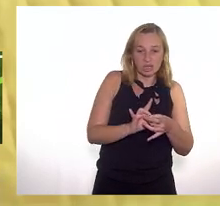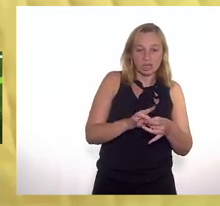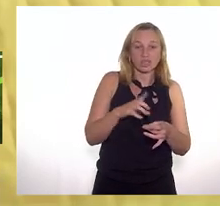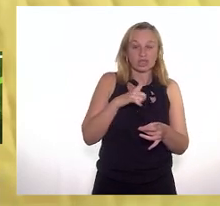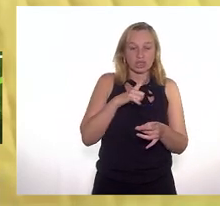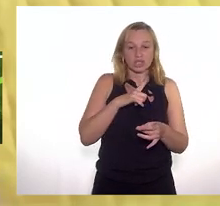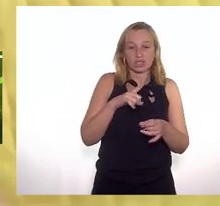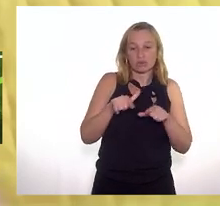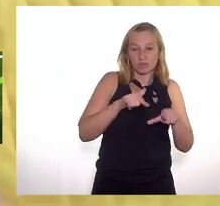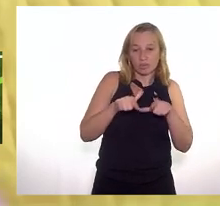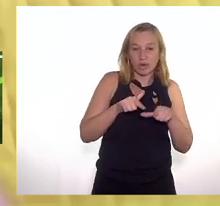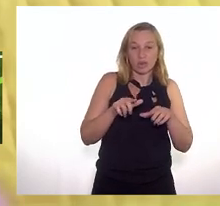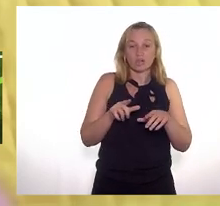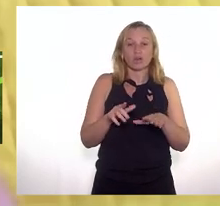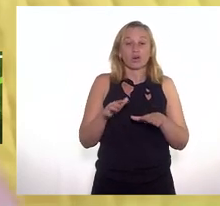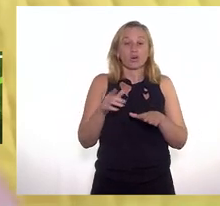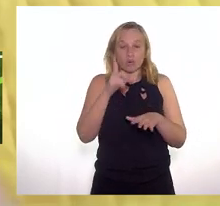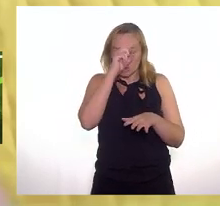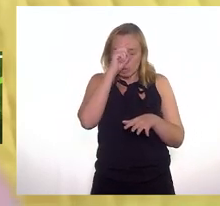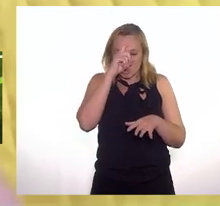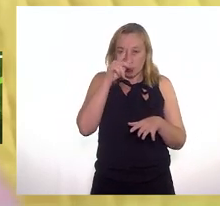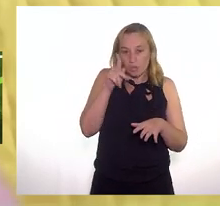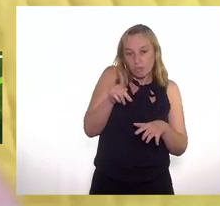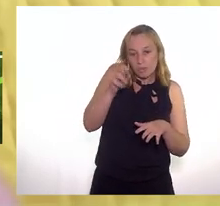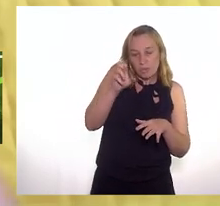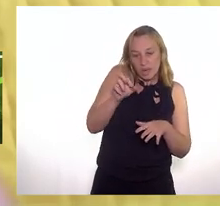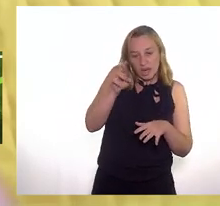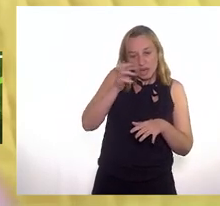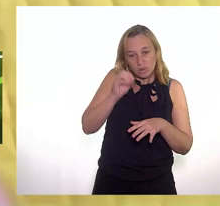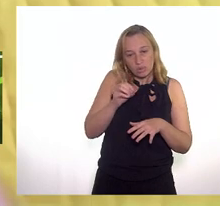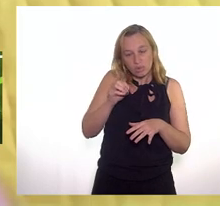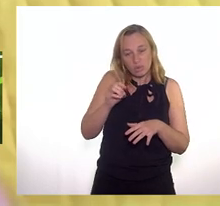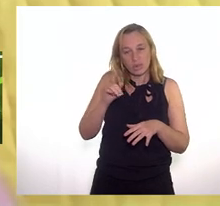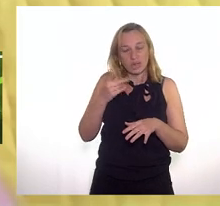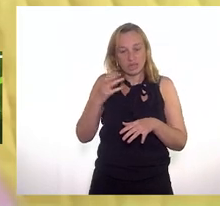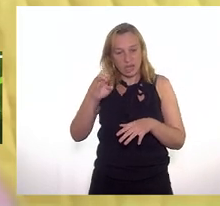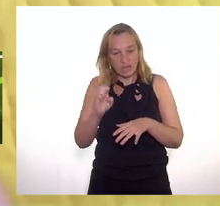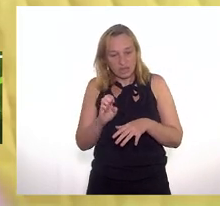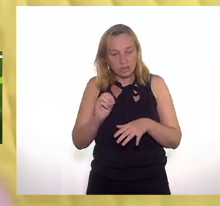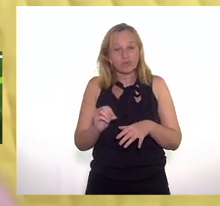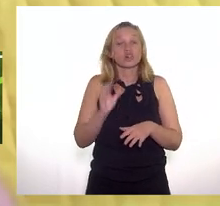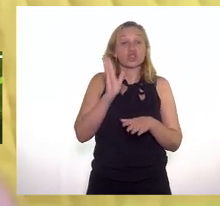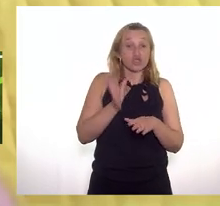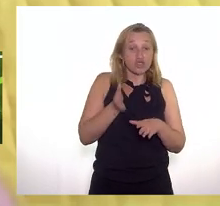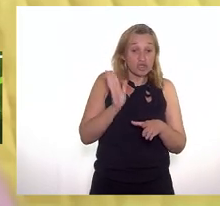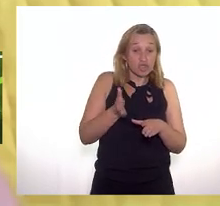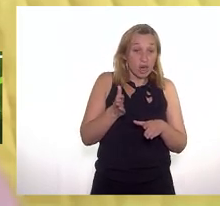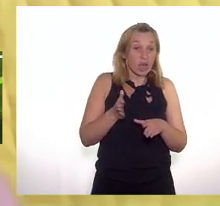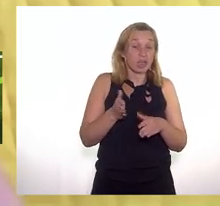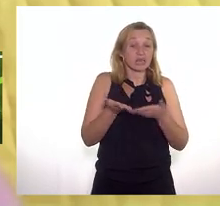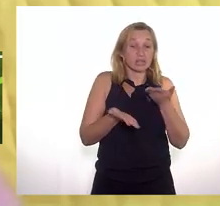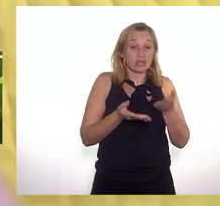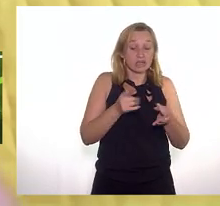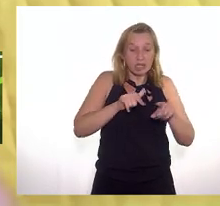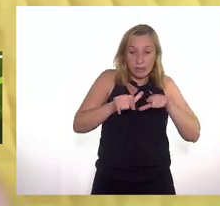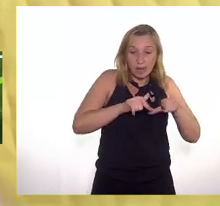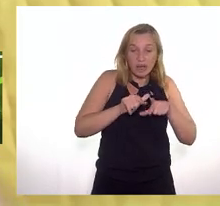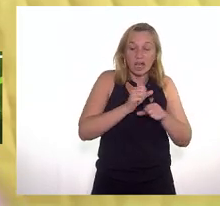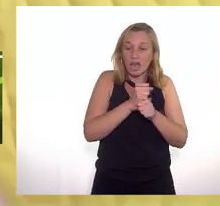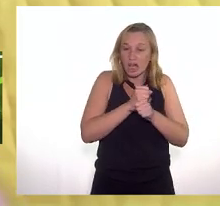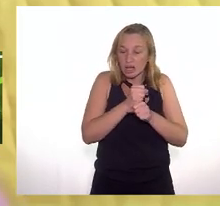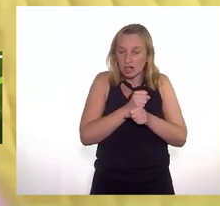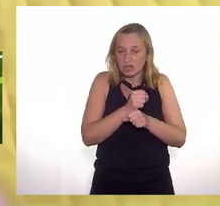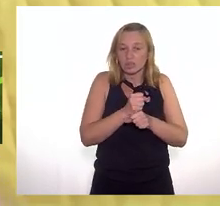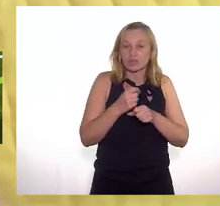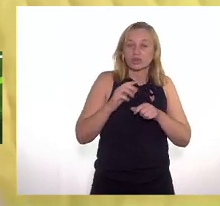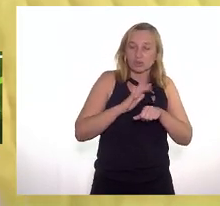o serviço. E o Hospital Pedro Ernesto ele já é um hospital que atende doenças raras. Temos a parte genética